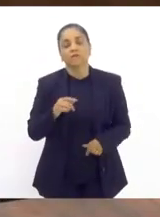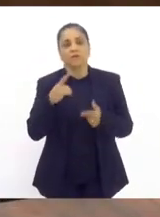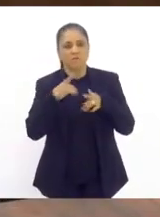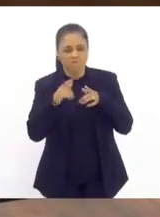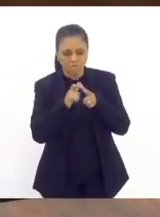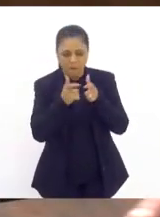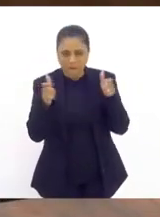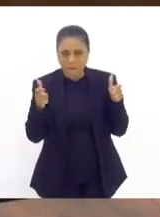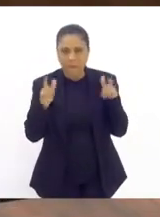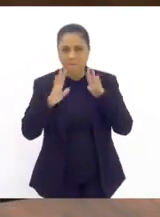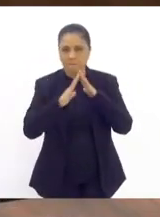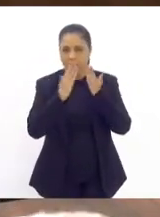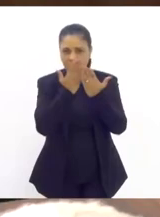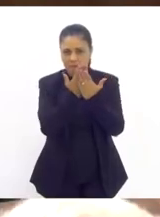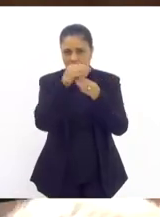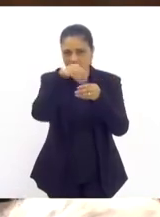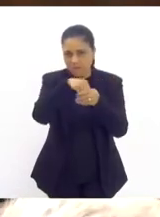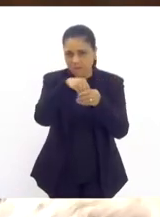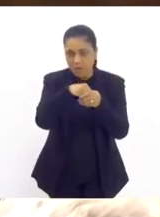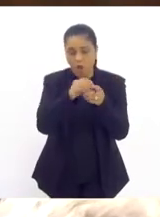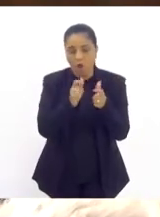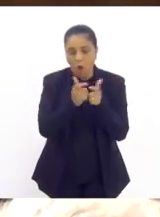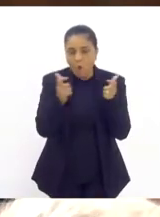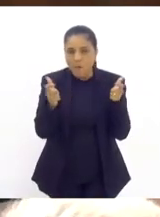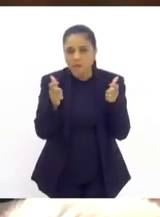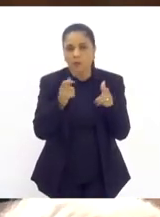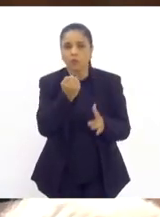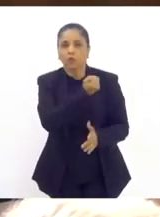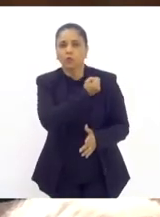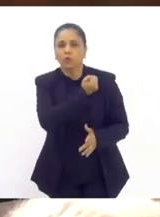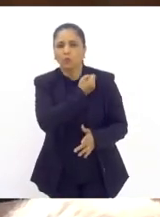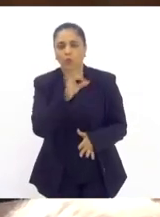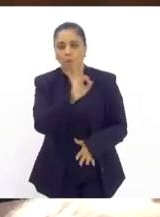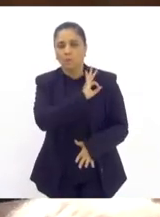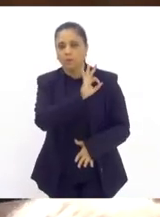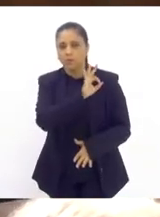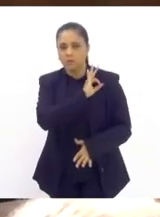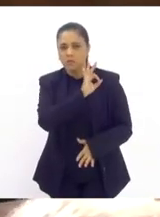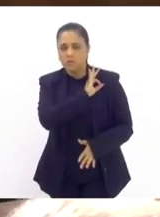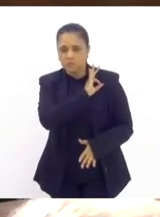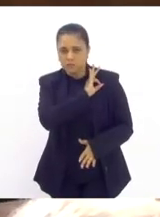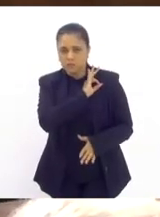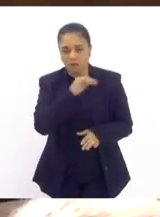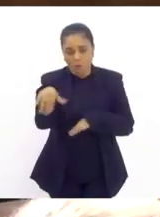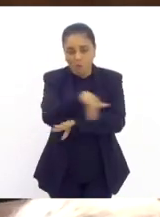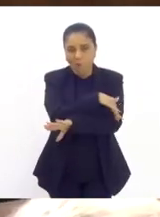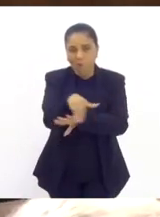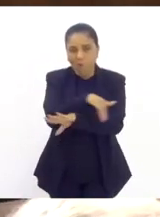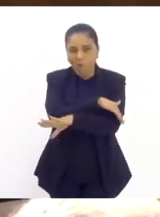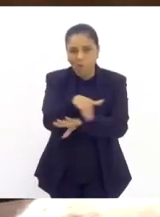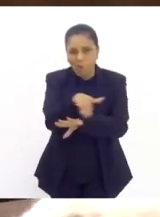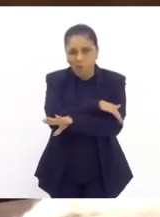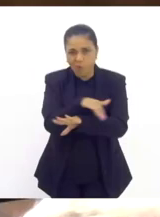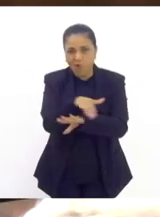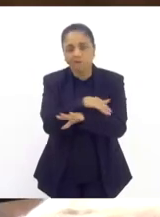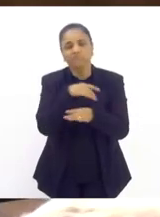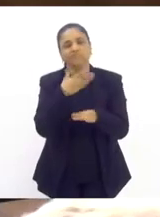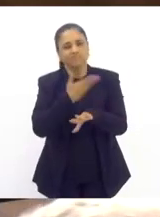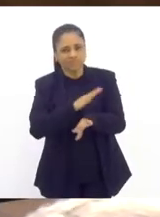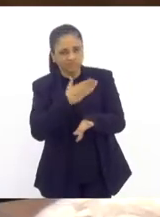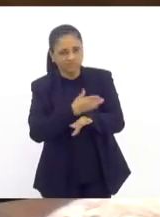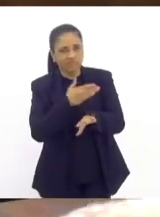colégios nós queremos aumentar o número de policiais na rua os policiais penais são policiais que passando pelo treinamento específico